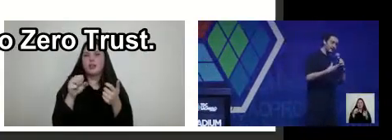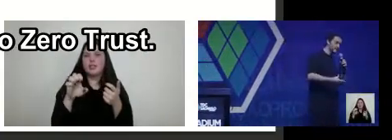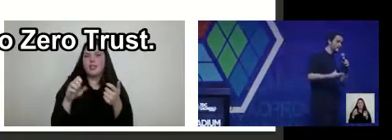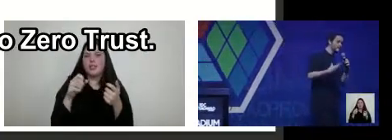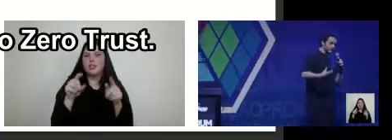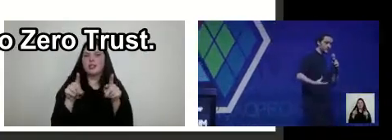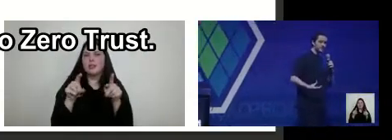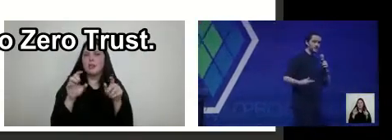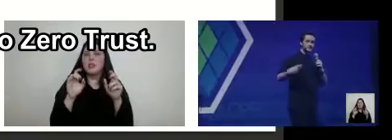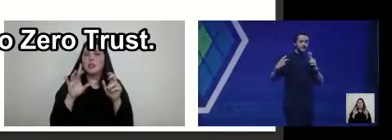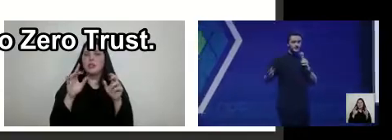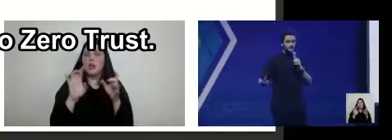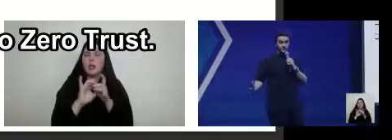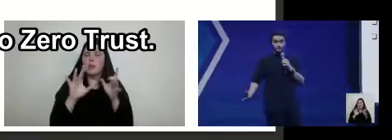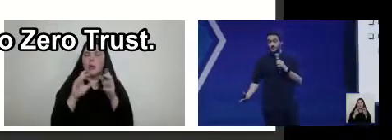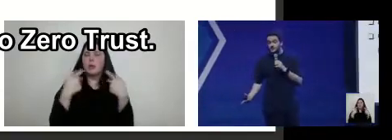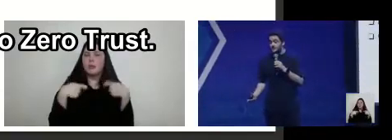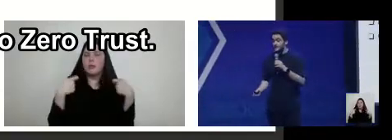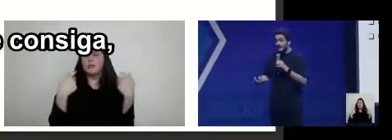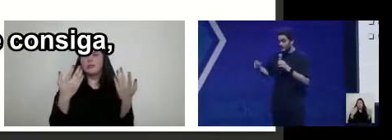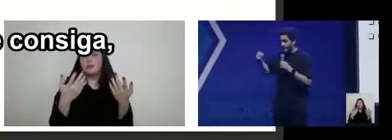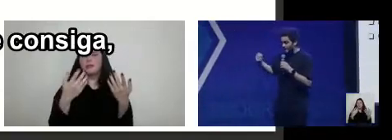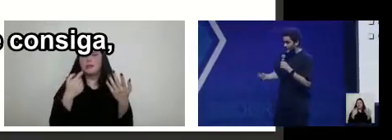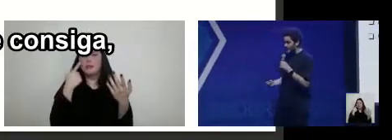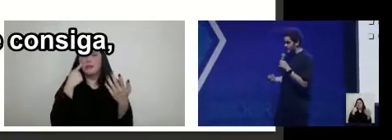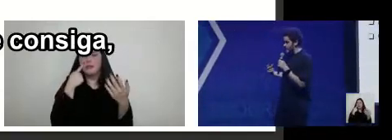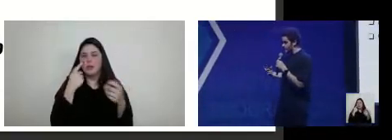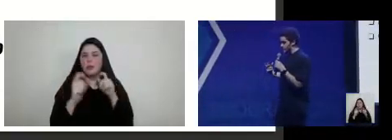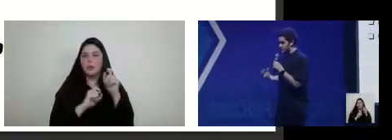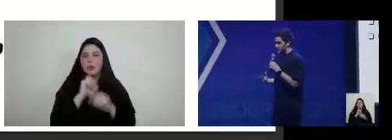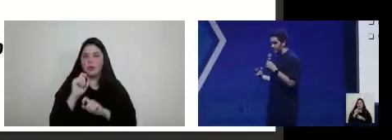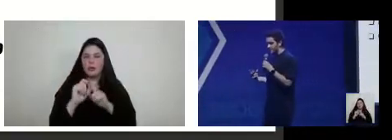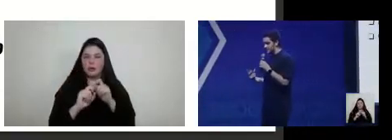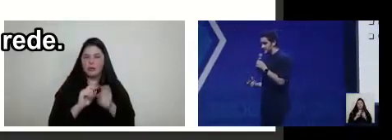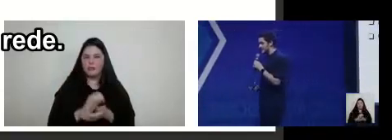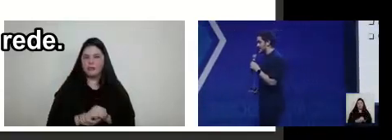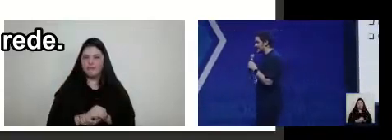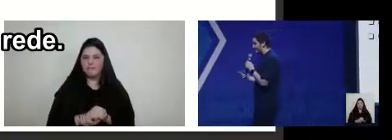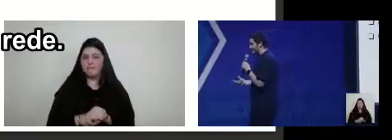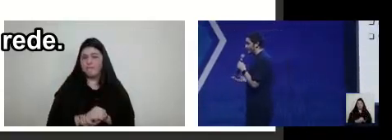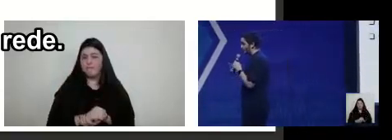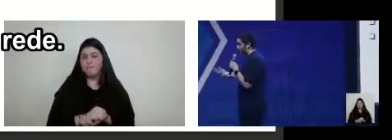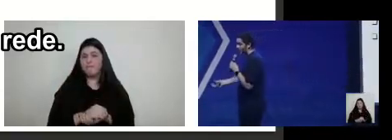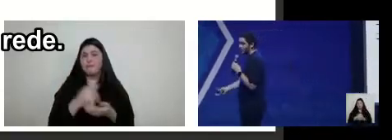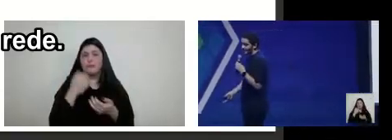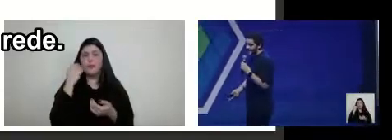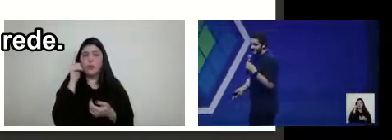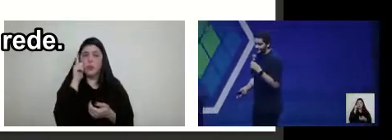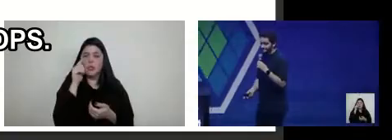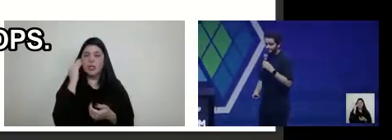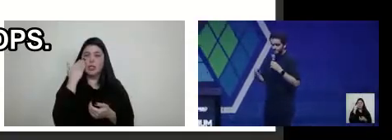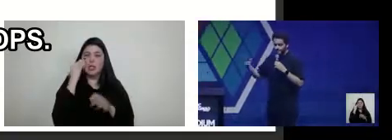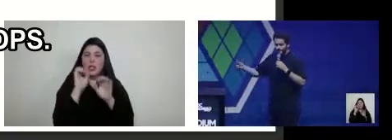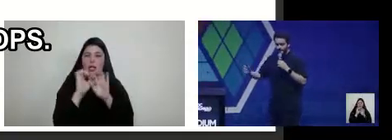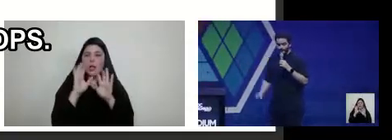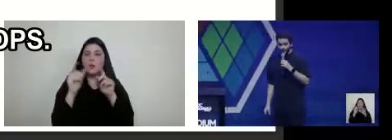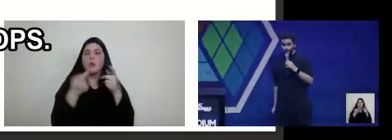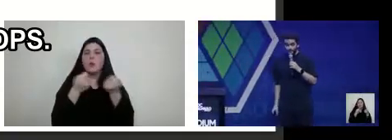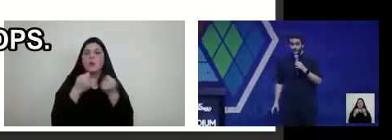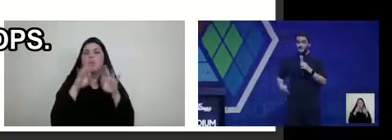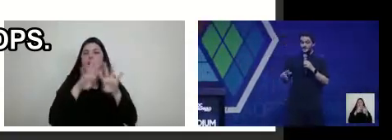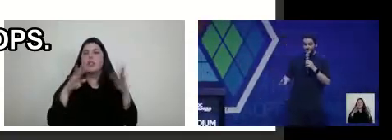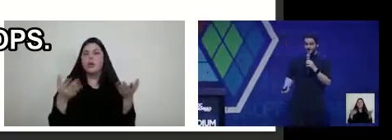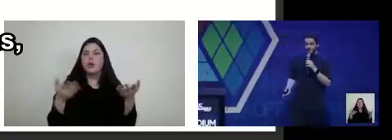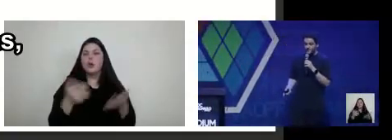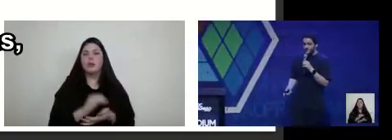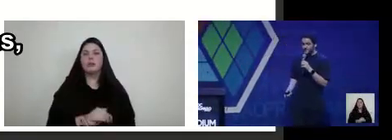necessário, e aí, consequentemente, trazendo Zero Trust. Então é importante que a gente consiga, de forma centralizada, ver o que controla a nossa rede. E por